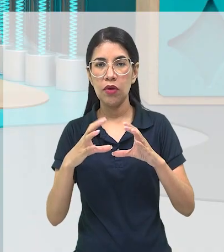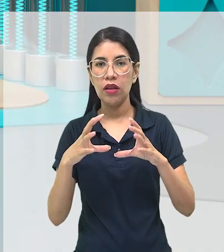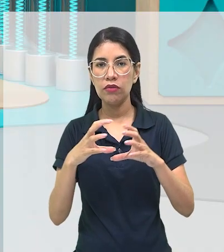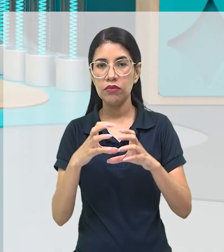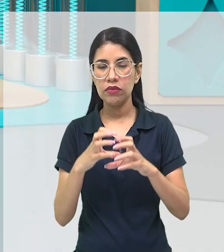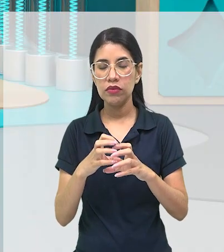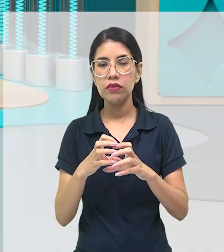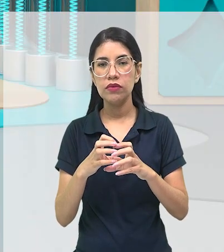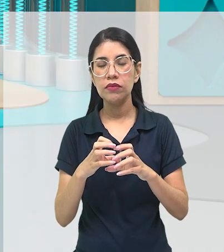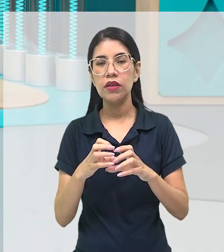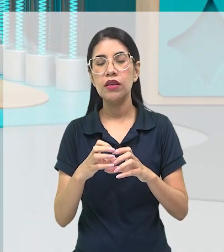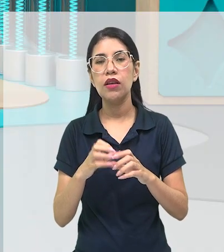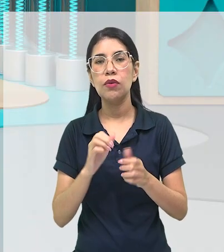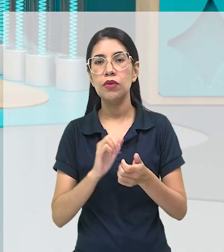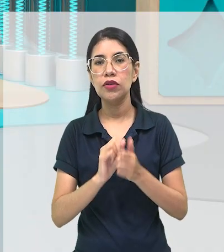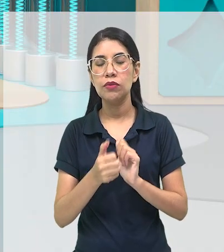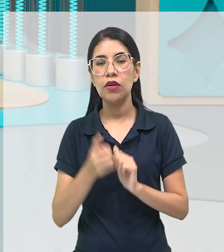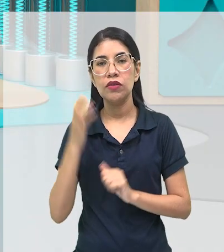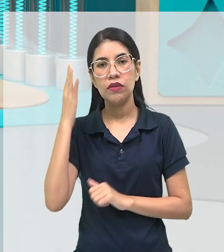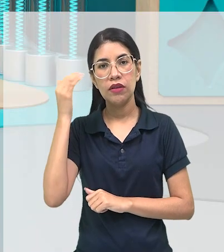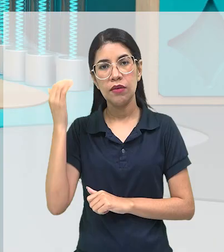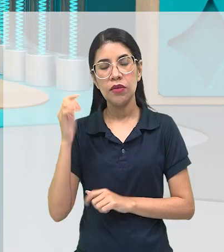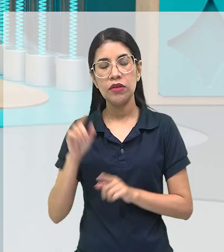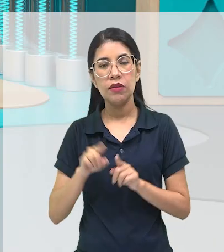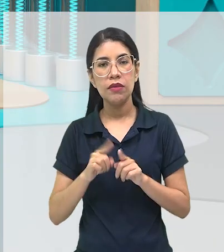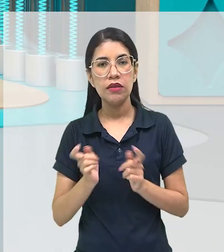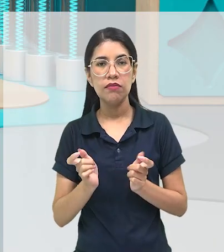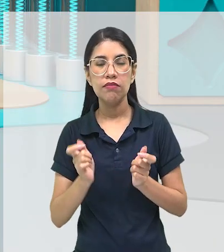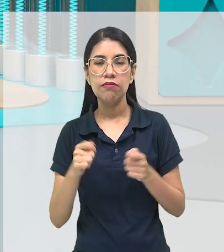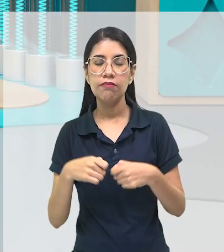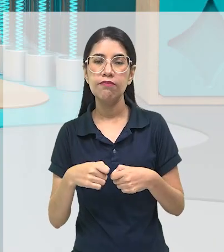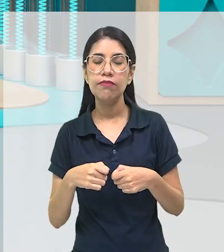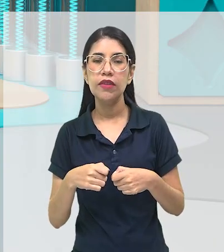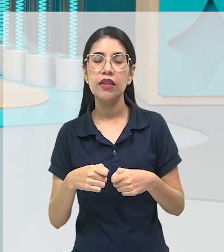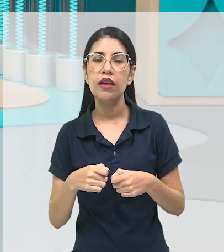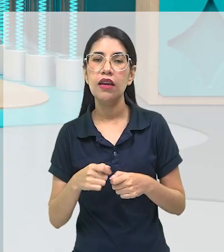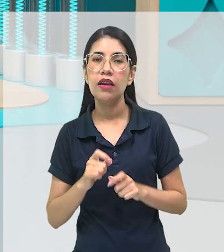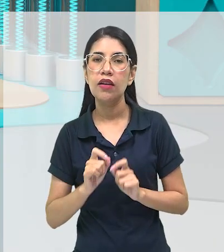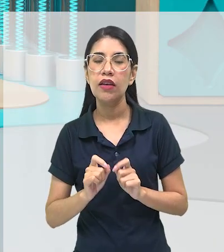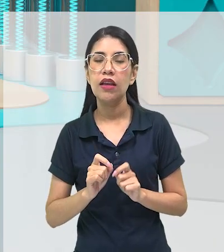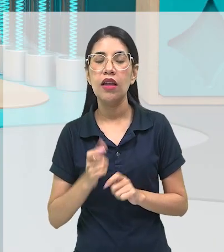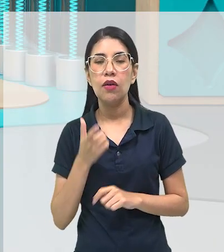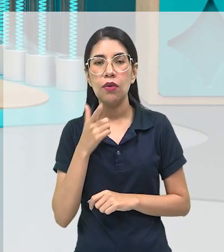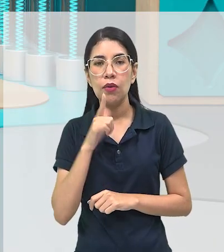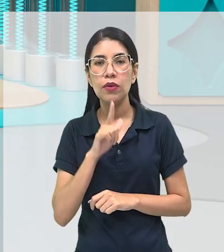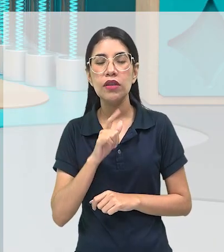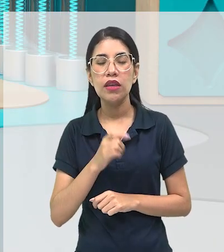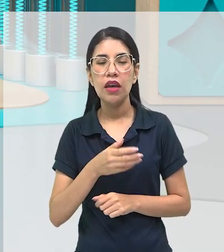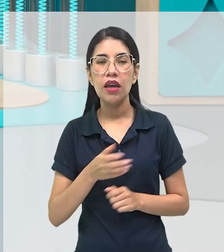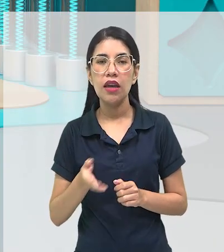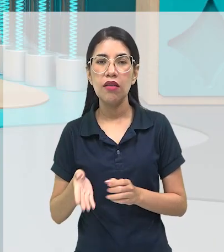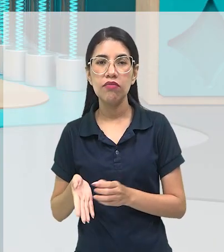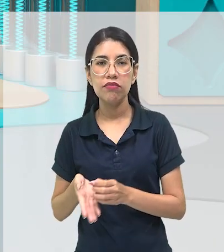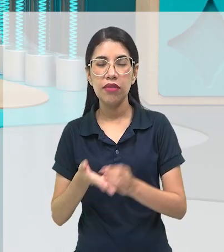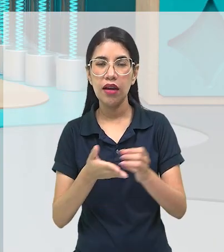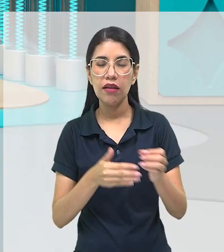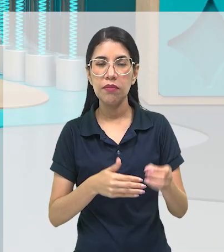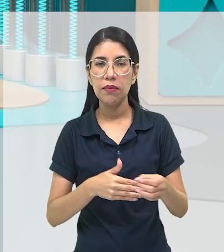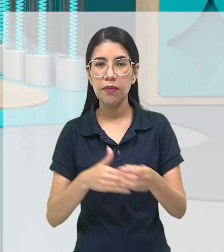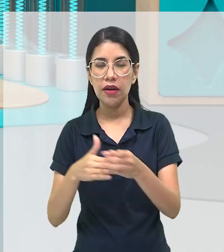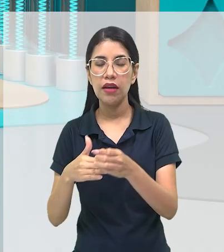um esporte bem popular, mas que dava, pelo fato dela estar furada, ela ganhava deslocamentos muito